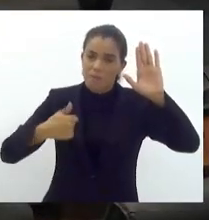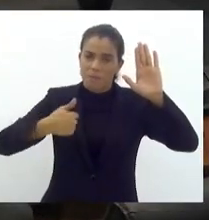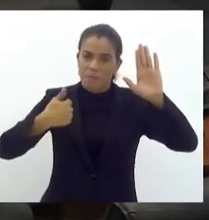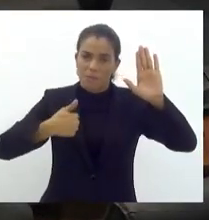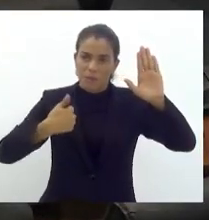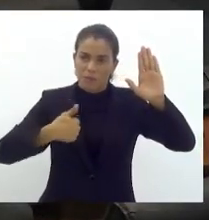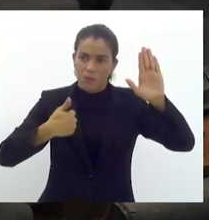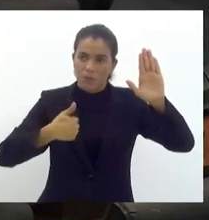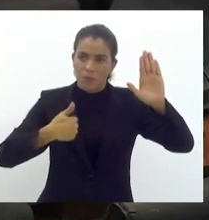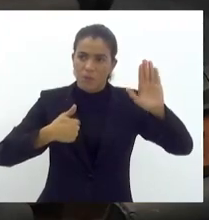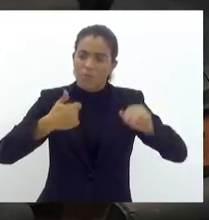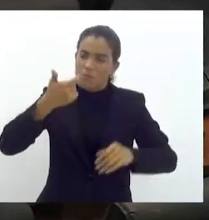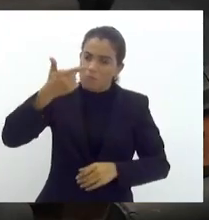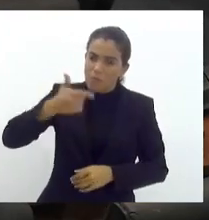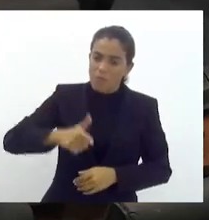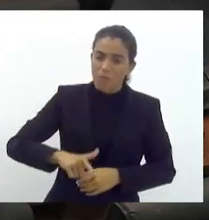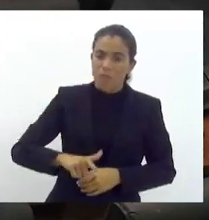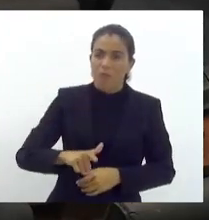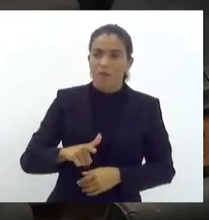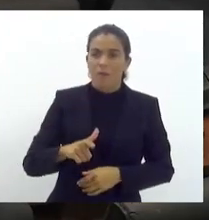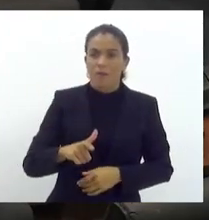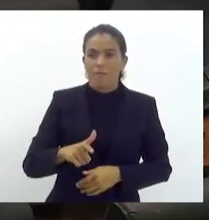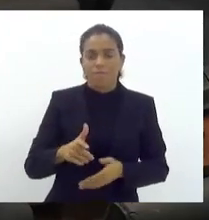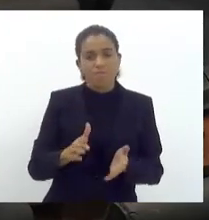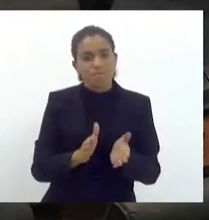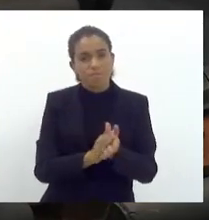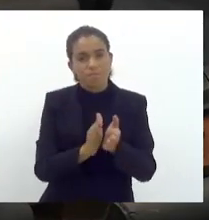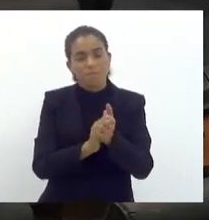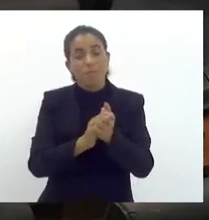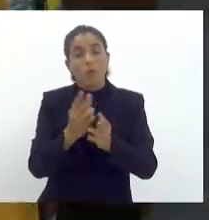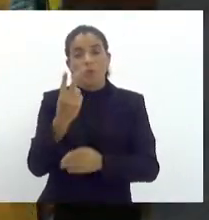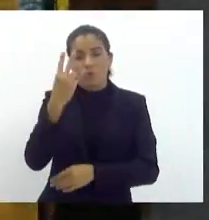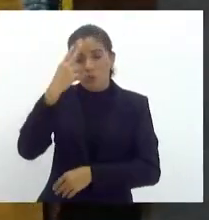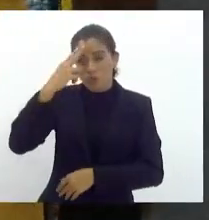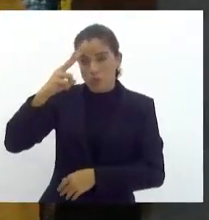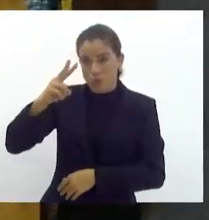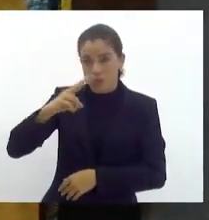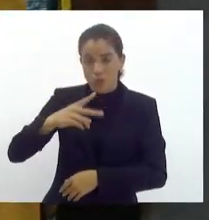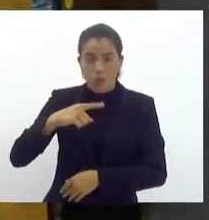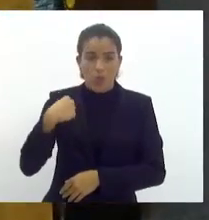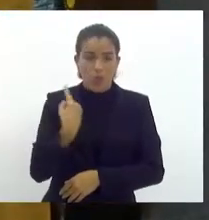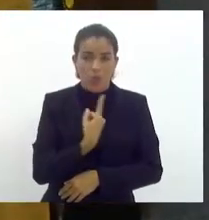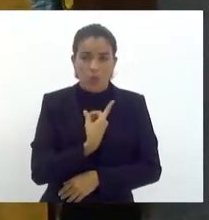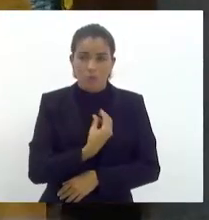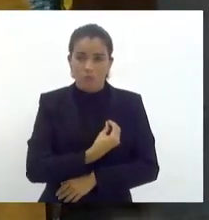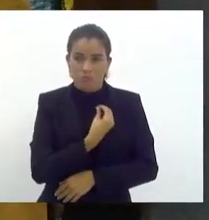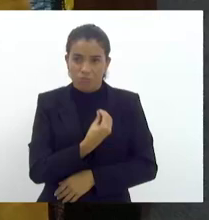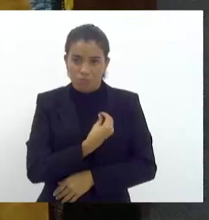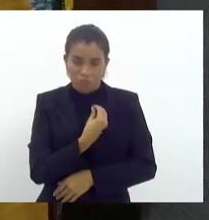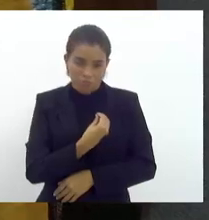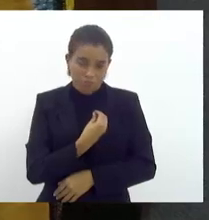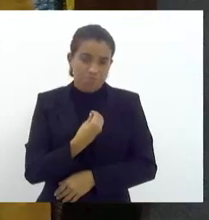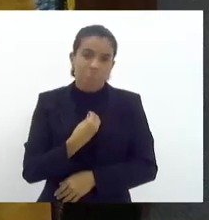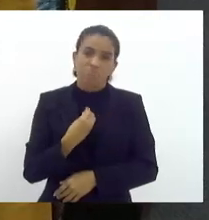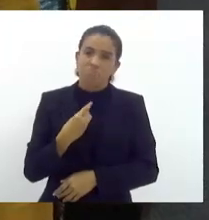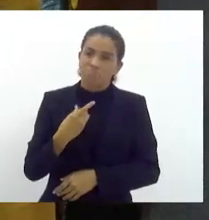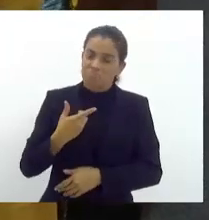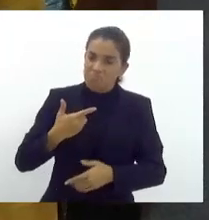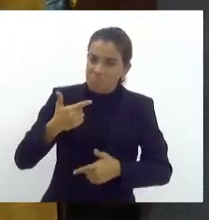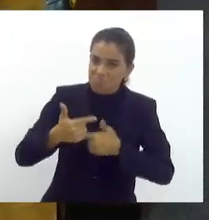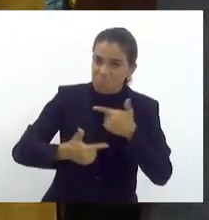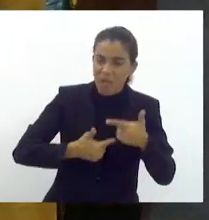lugar eu quero mais uma vez elogiar os dois dias que nós passamos aqui de uma forma republicana